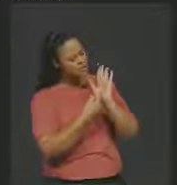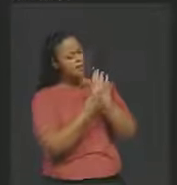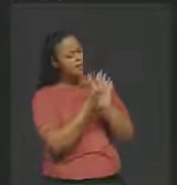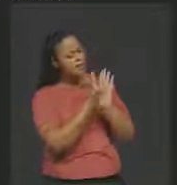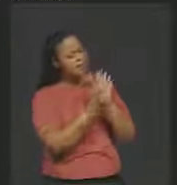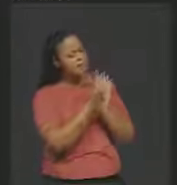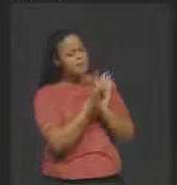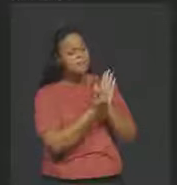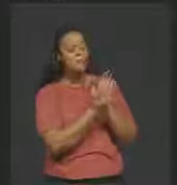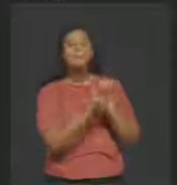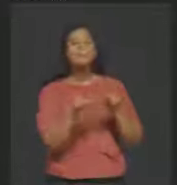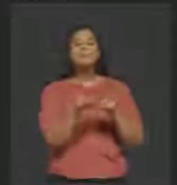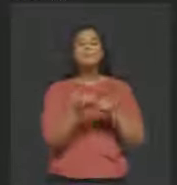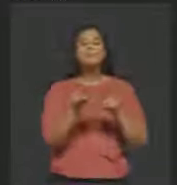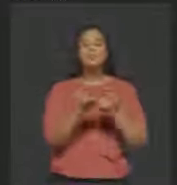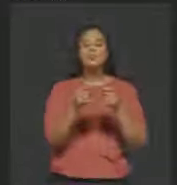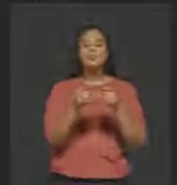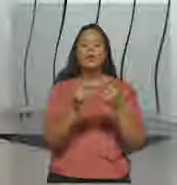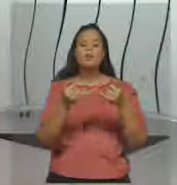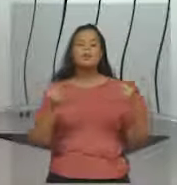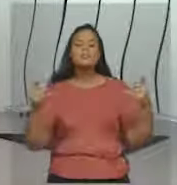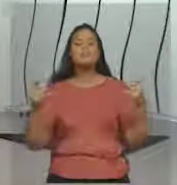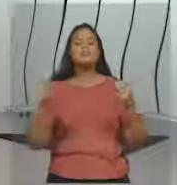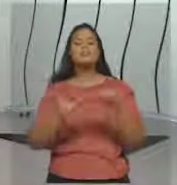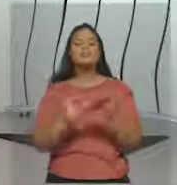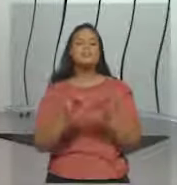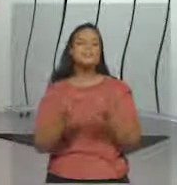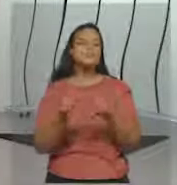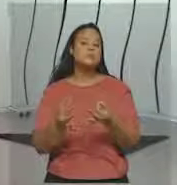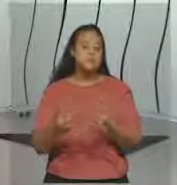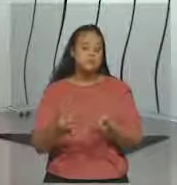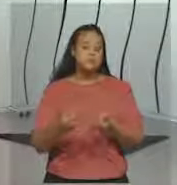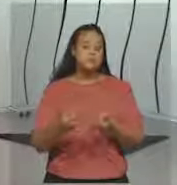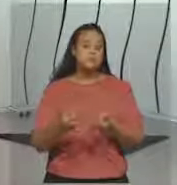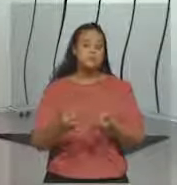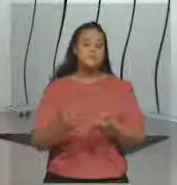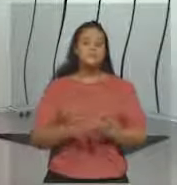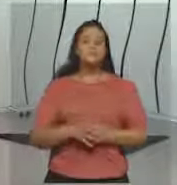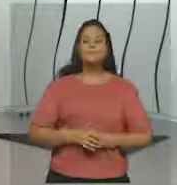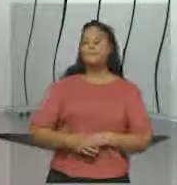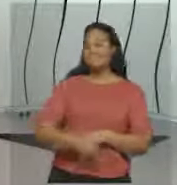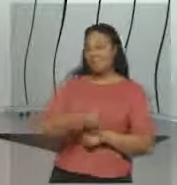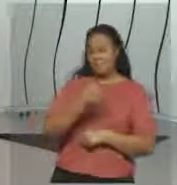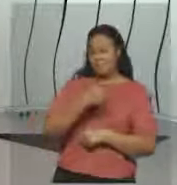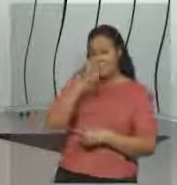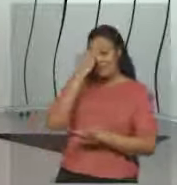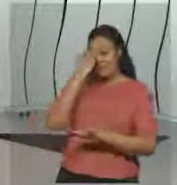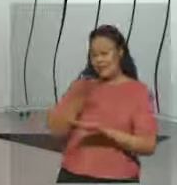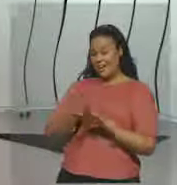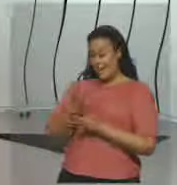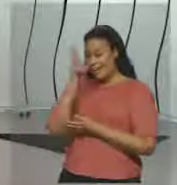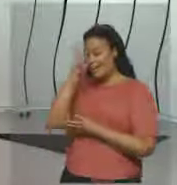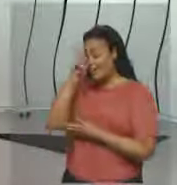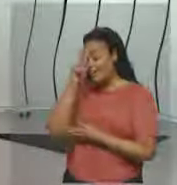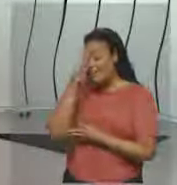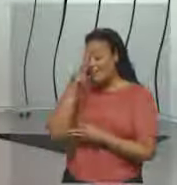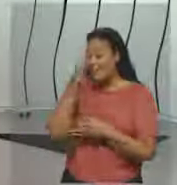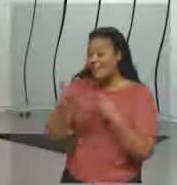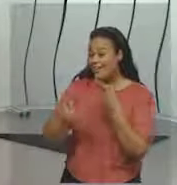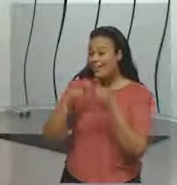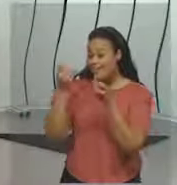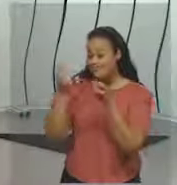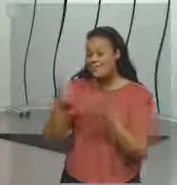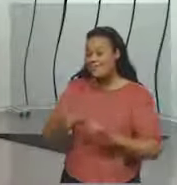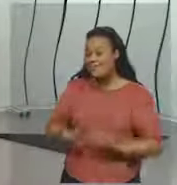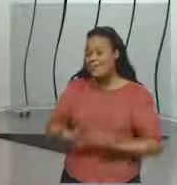utilizados em circuitos simples. Bom, na primeira aula sobre esse assunto, nós falamos aí de